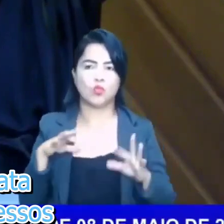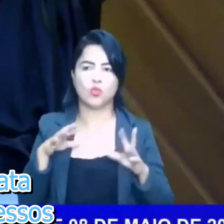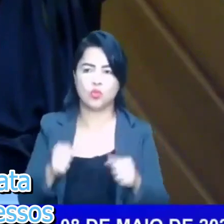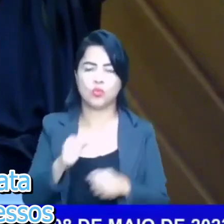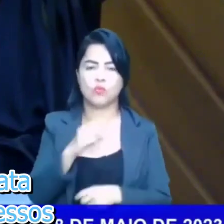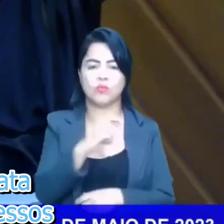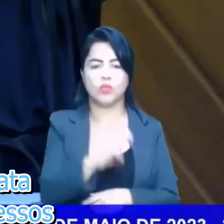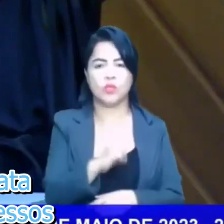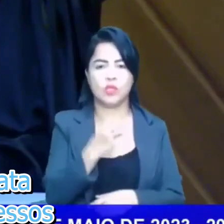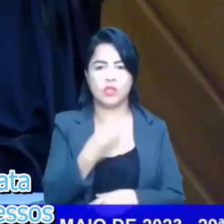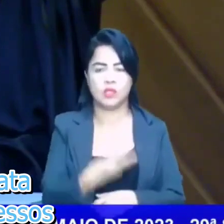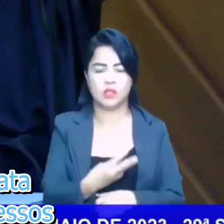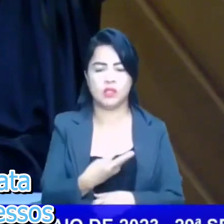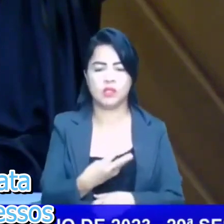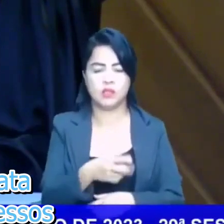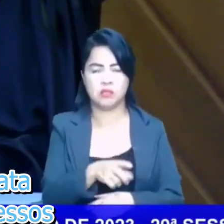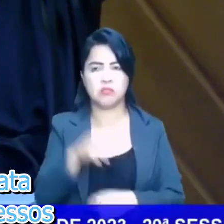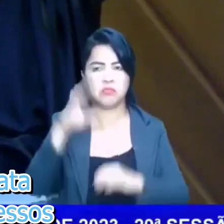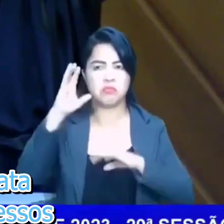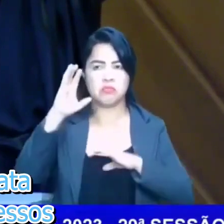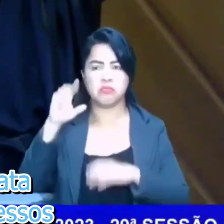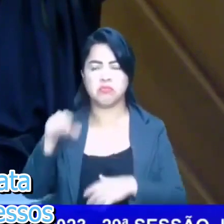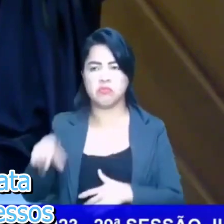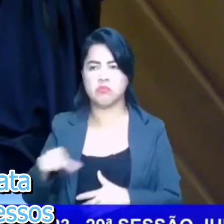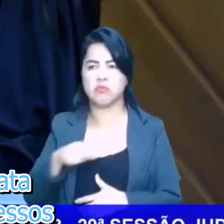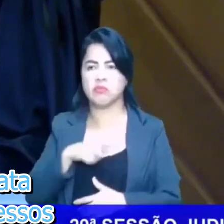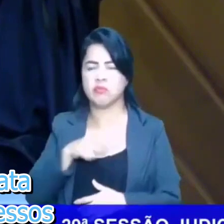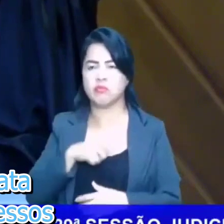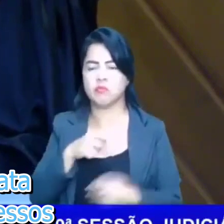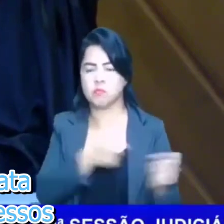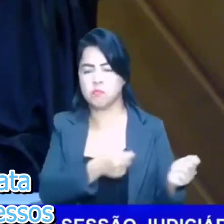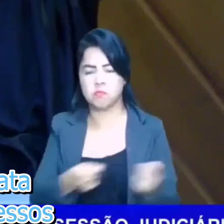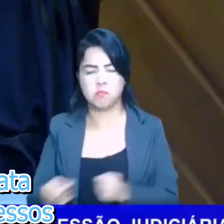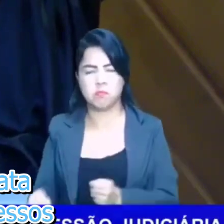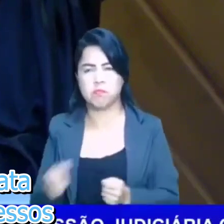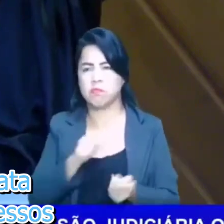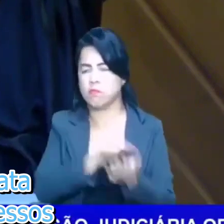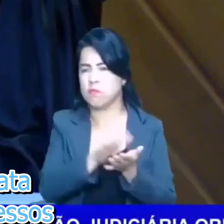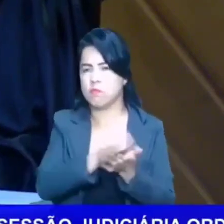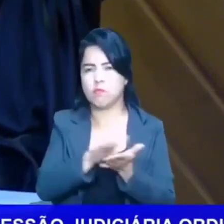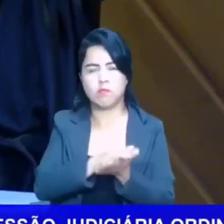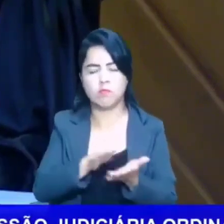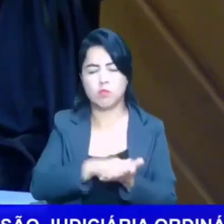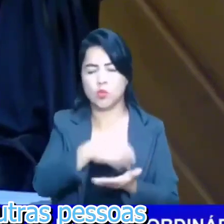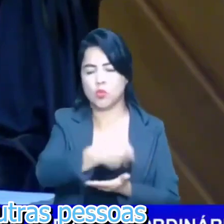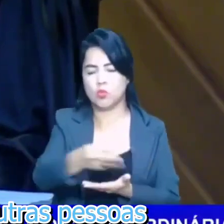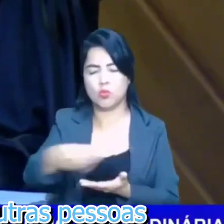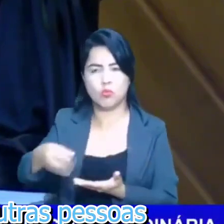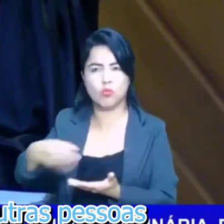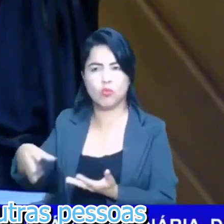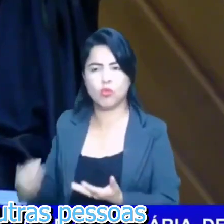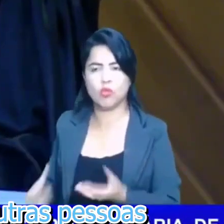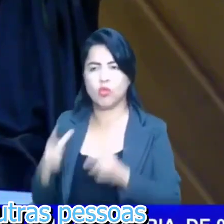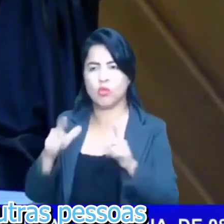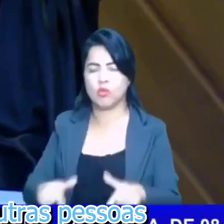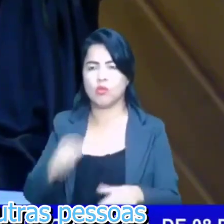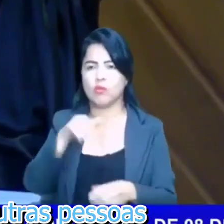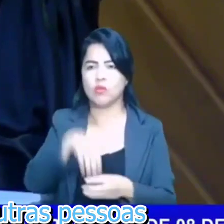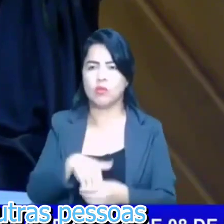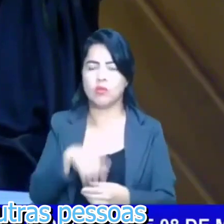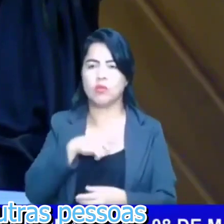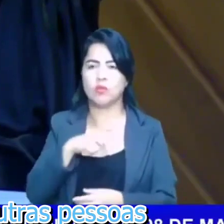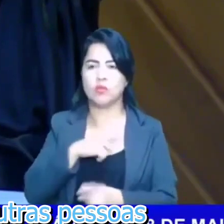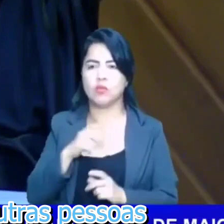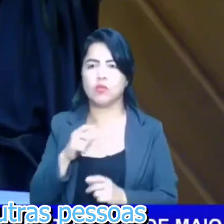de 53 santinhos da candidata representada e que a vultuosa quantidade de impressos despejados no local de votação revela